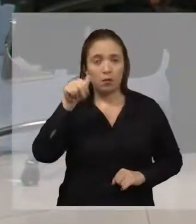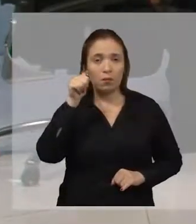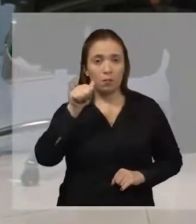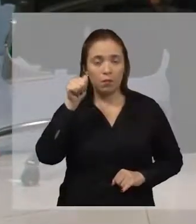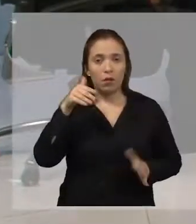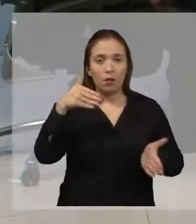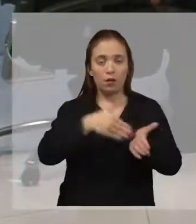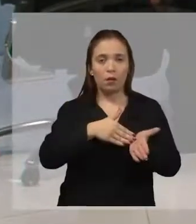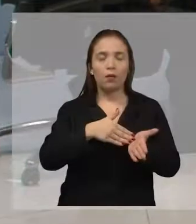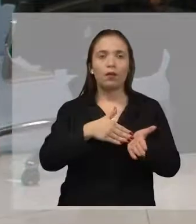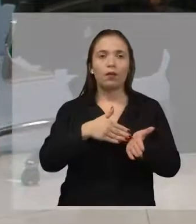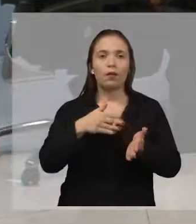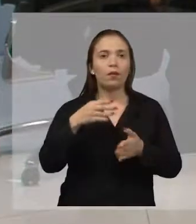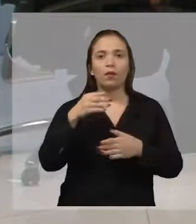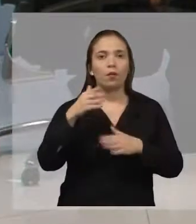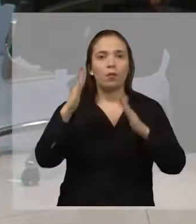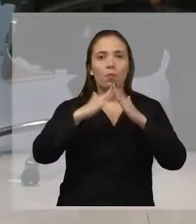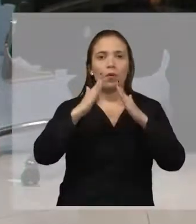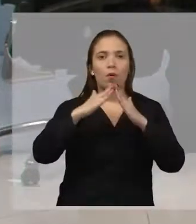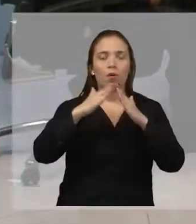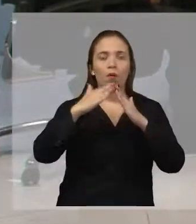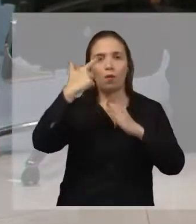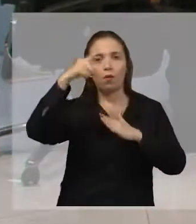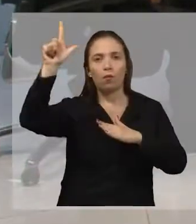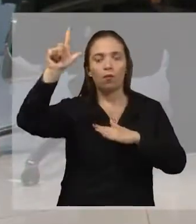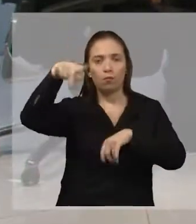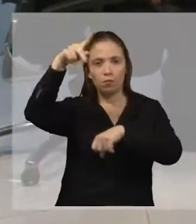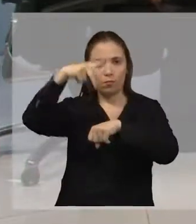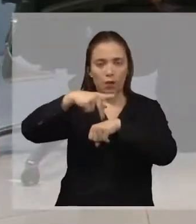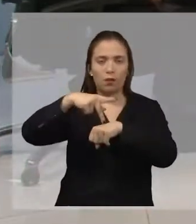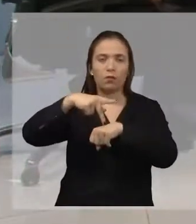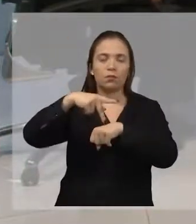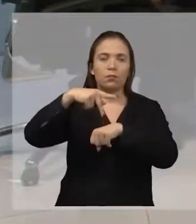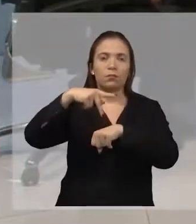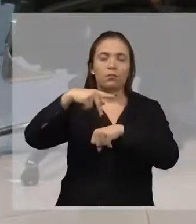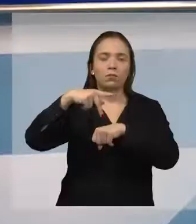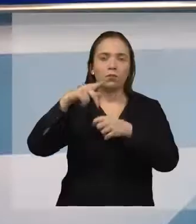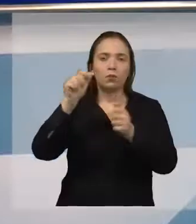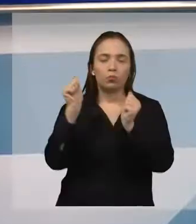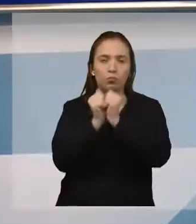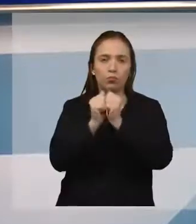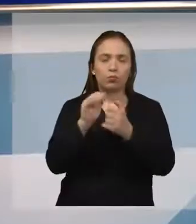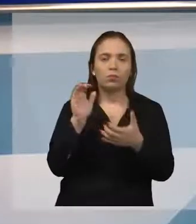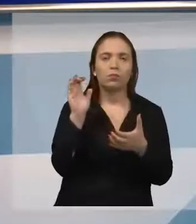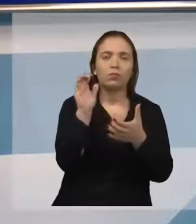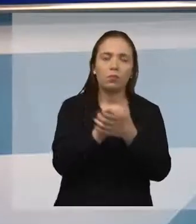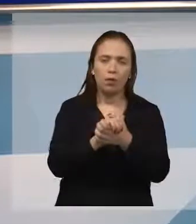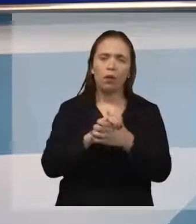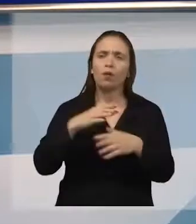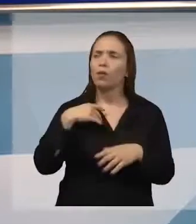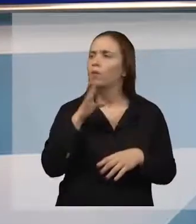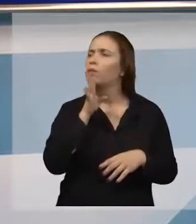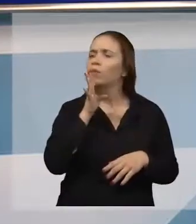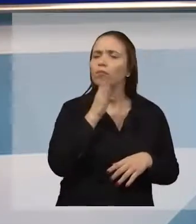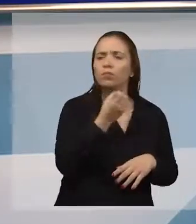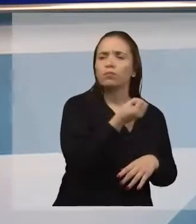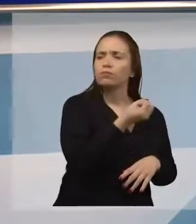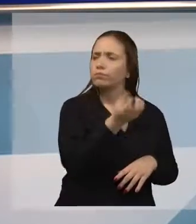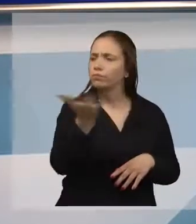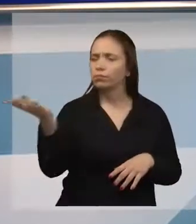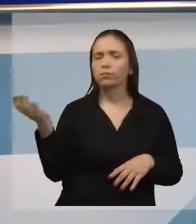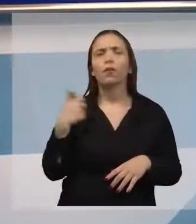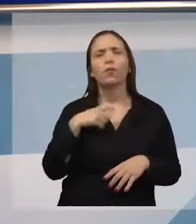período propriamente militar, é diferente do regime de exceção do Getúlio, né? O regime de exceção do Getúlio soube